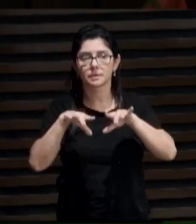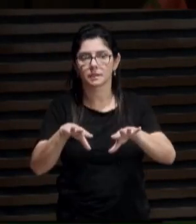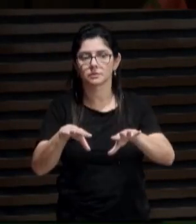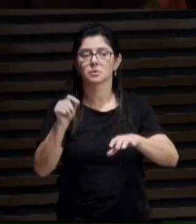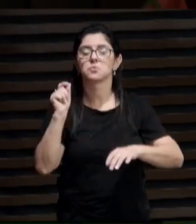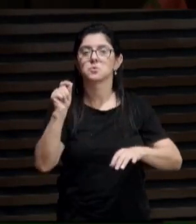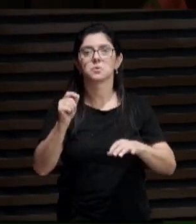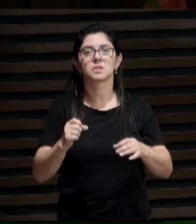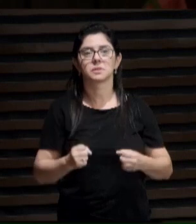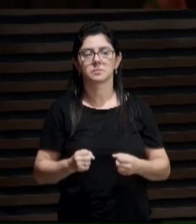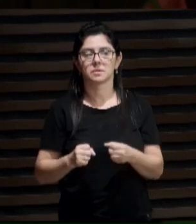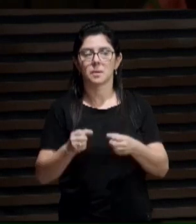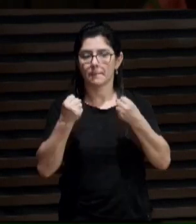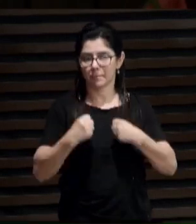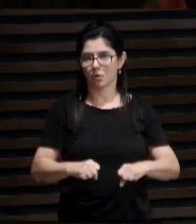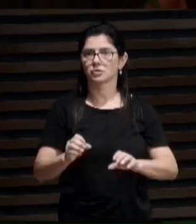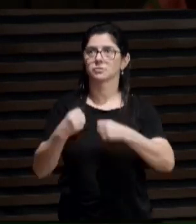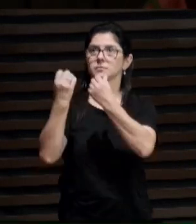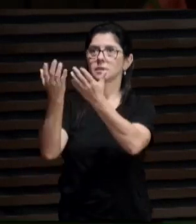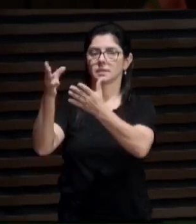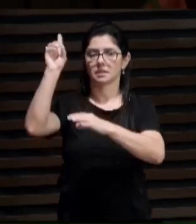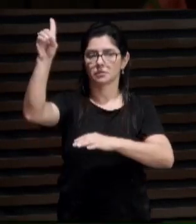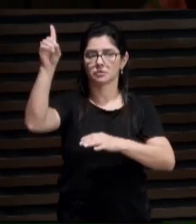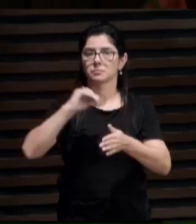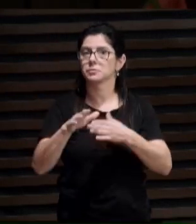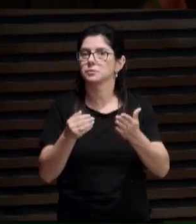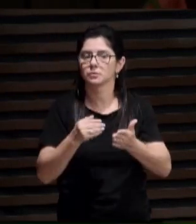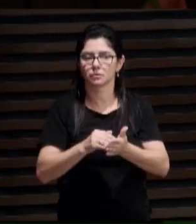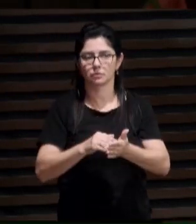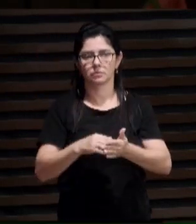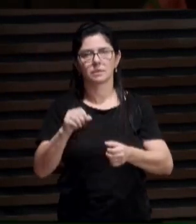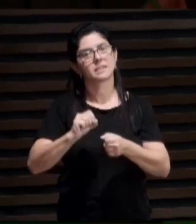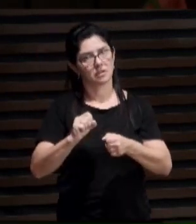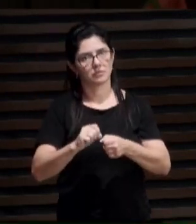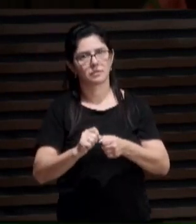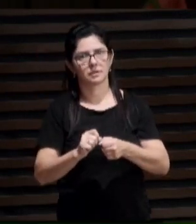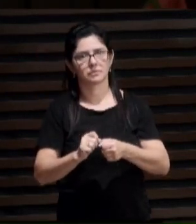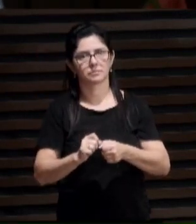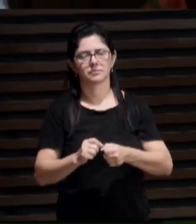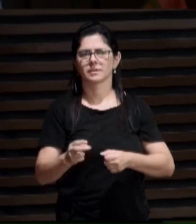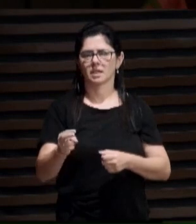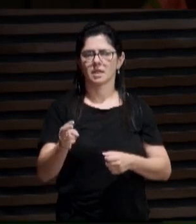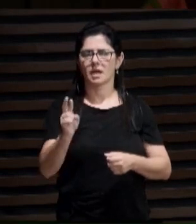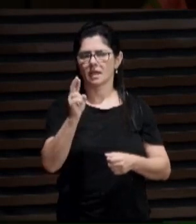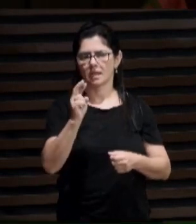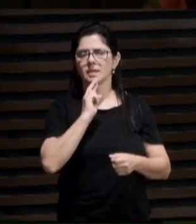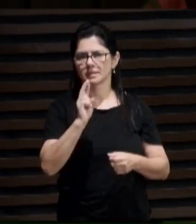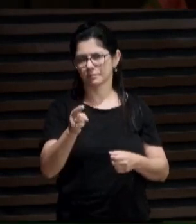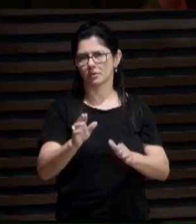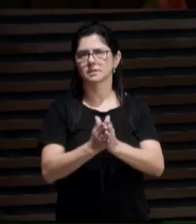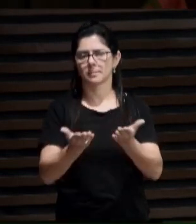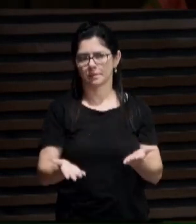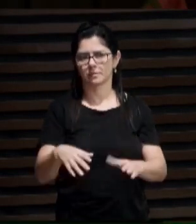posso devolver a Deus por tudo o que me tem feito? A resposta bíblica é: o